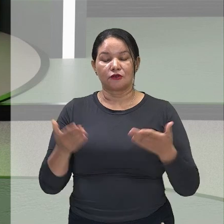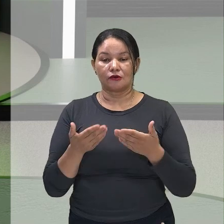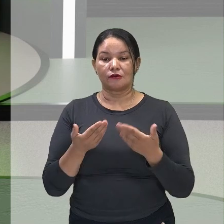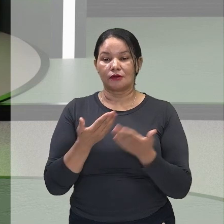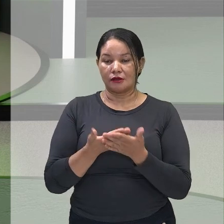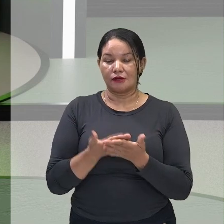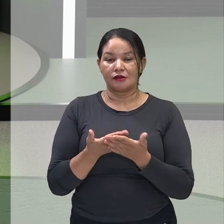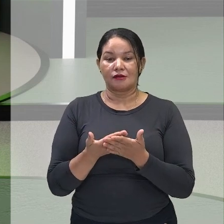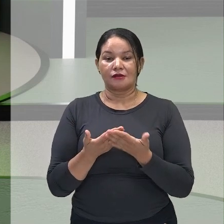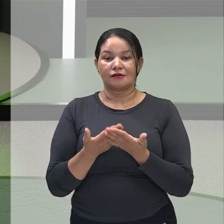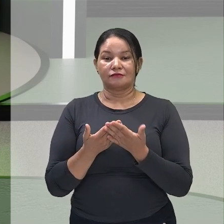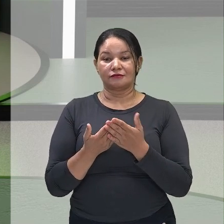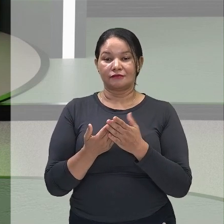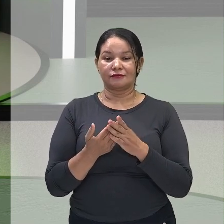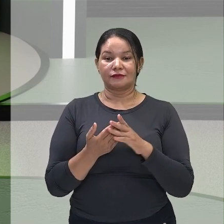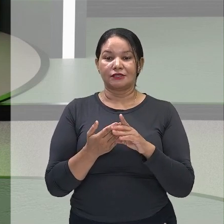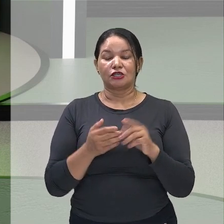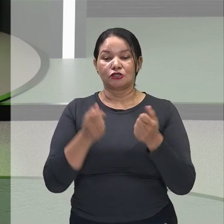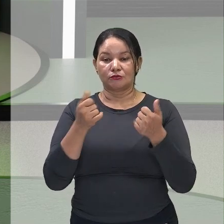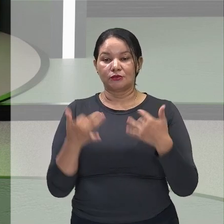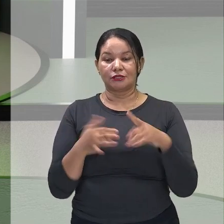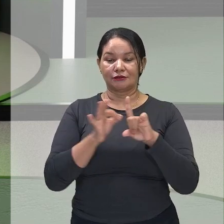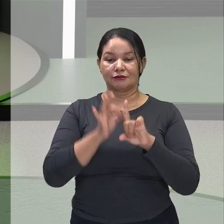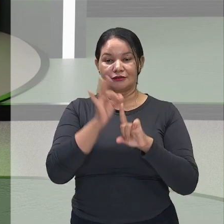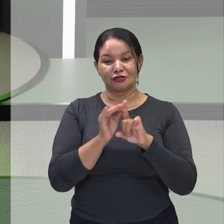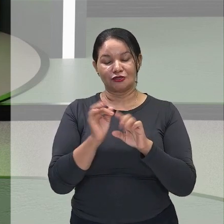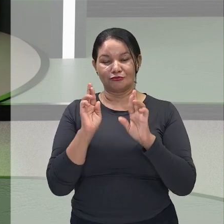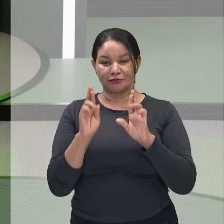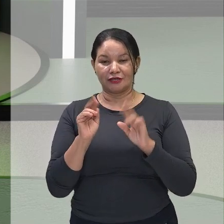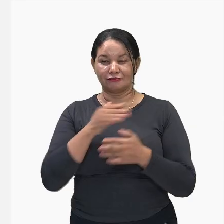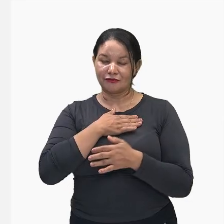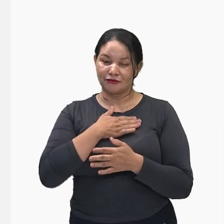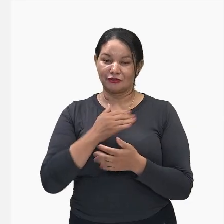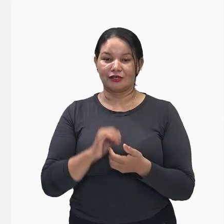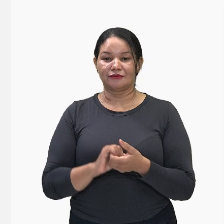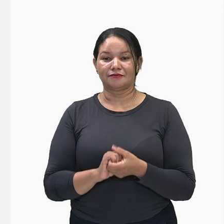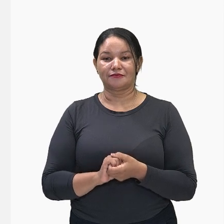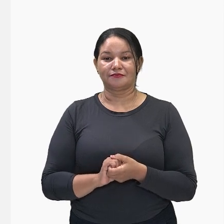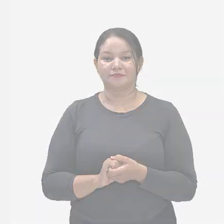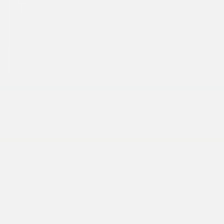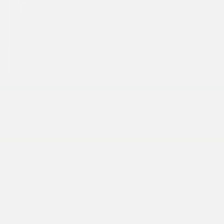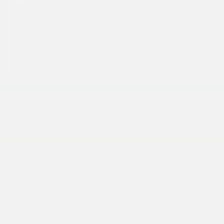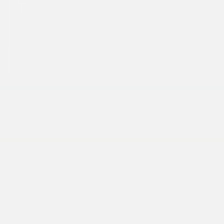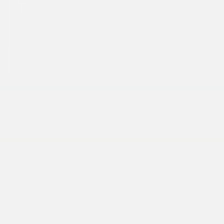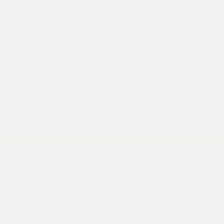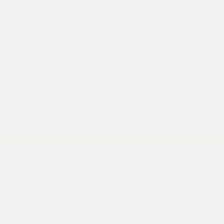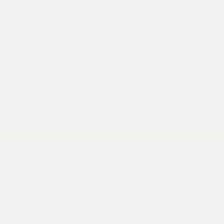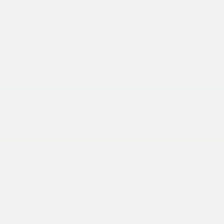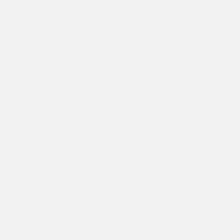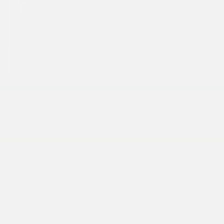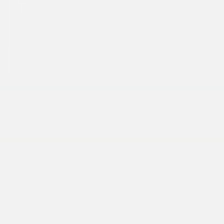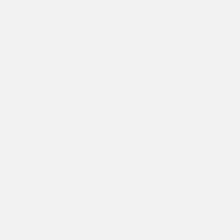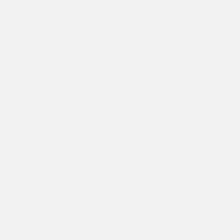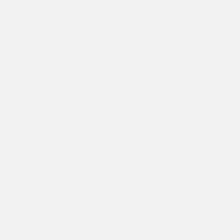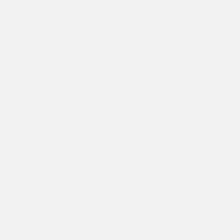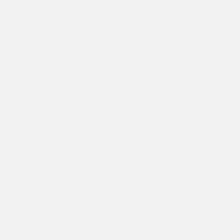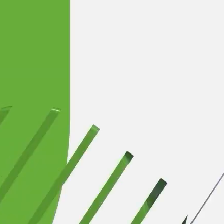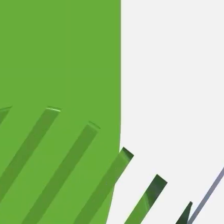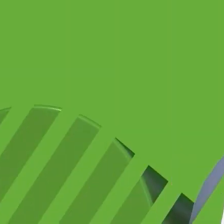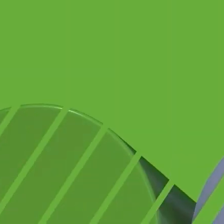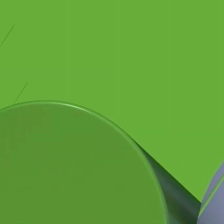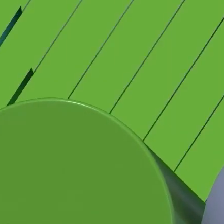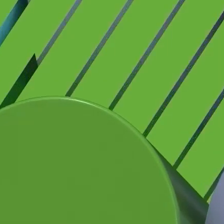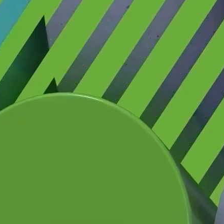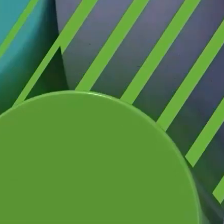aula sobre termologia e espero que tenham gostado.